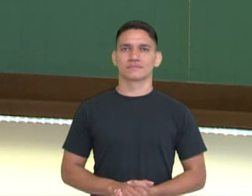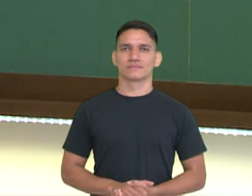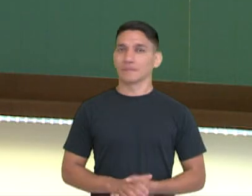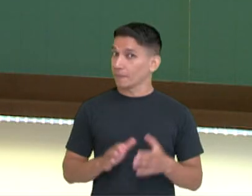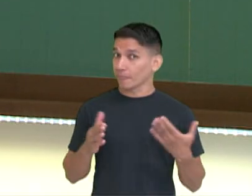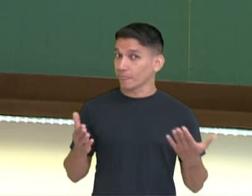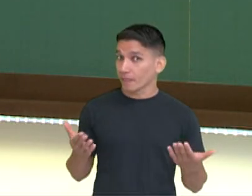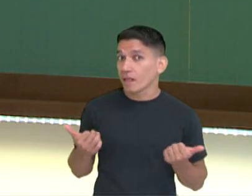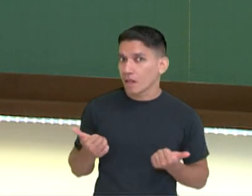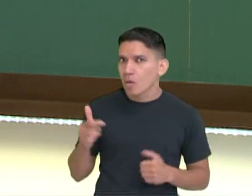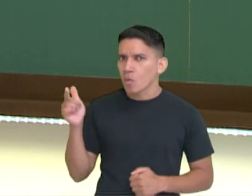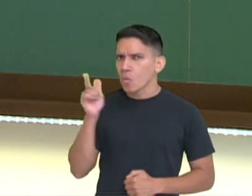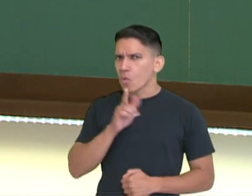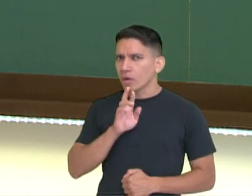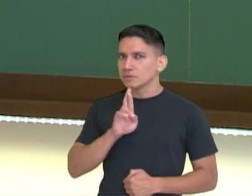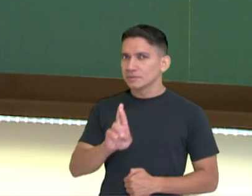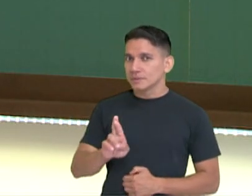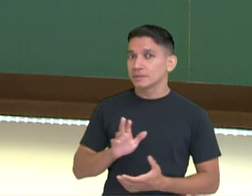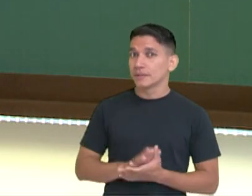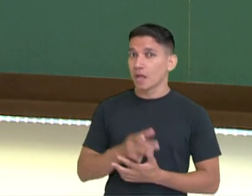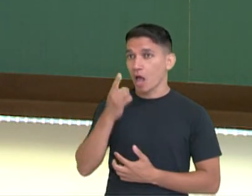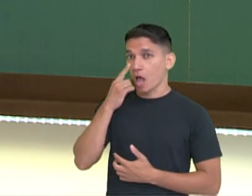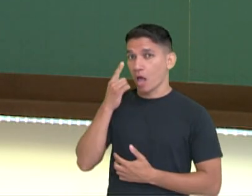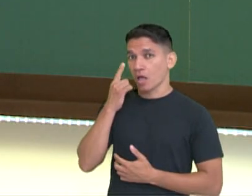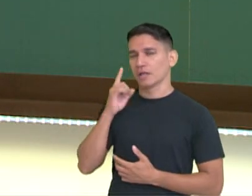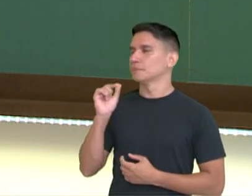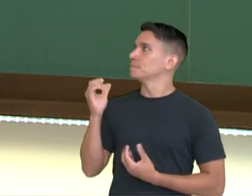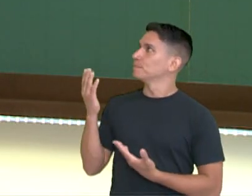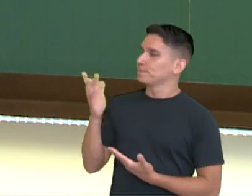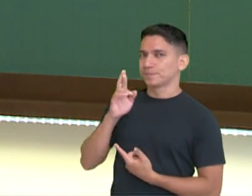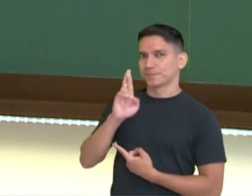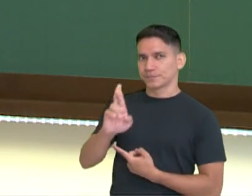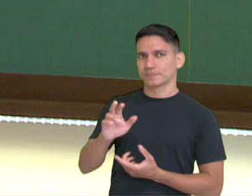E então, conseguiu responder? Vamos lá.